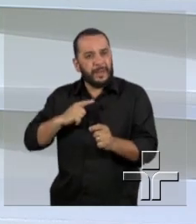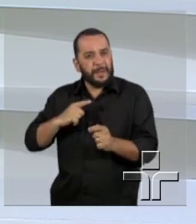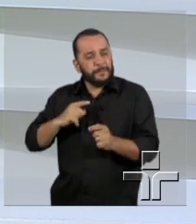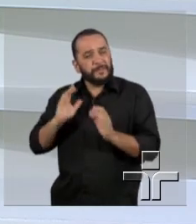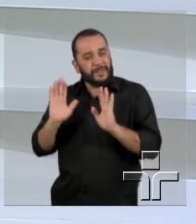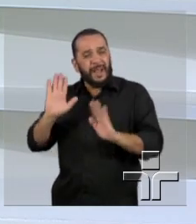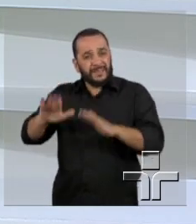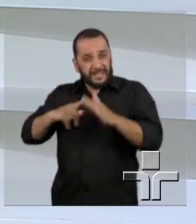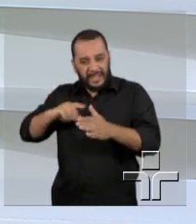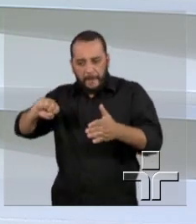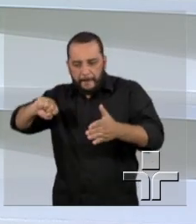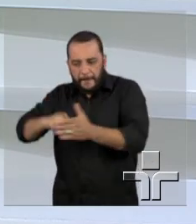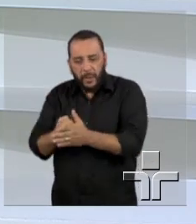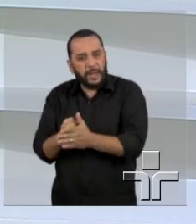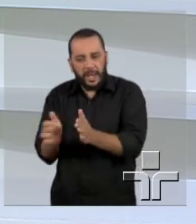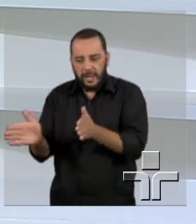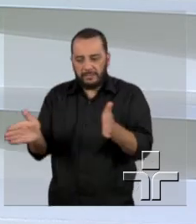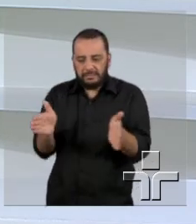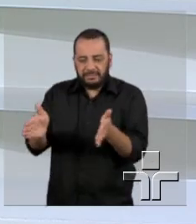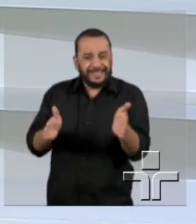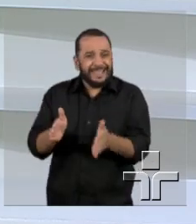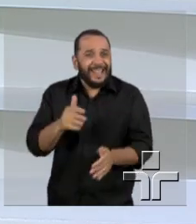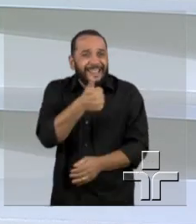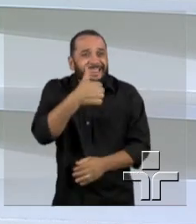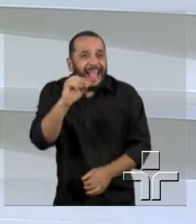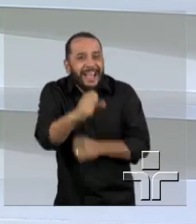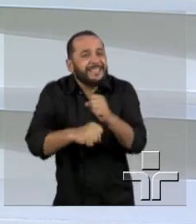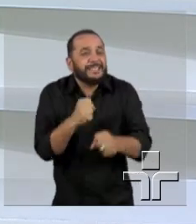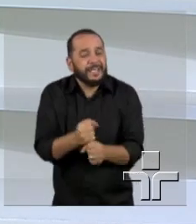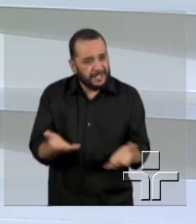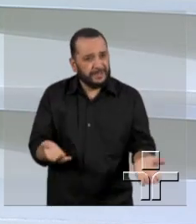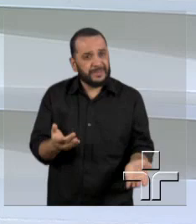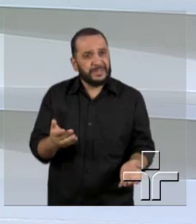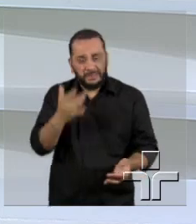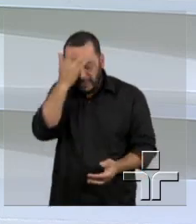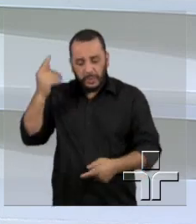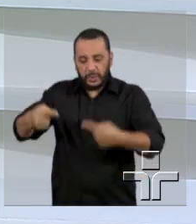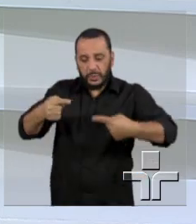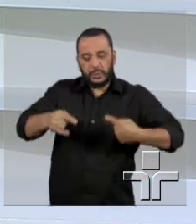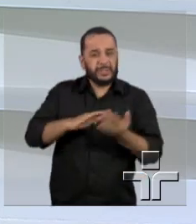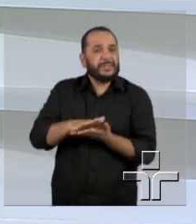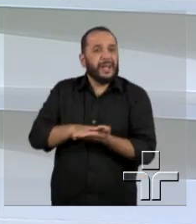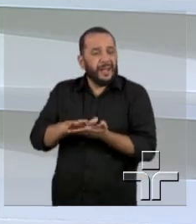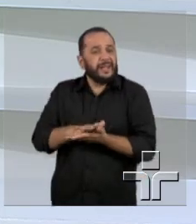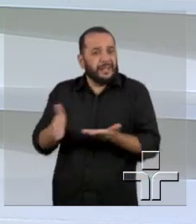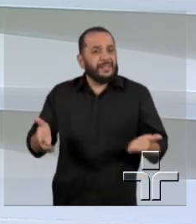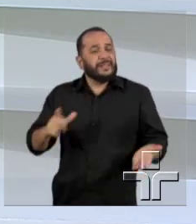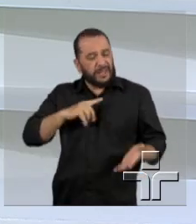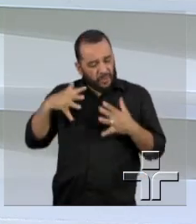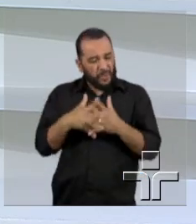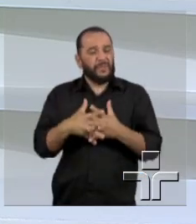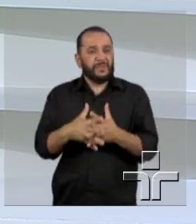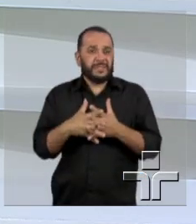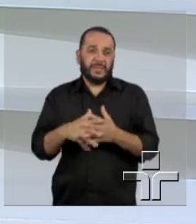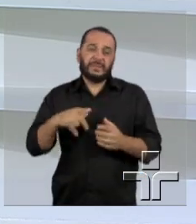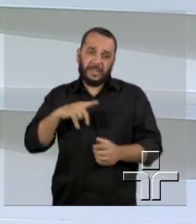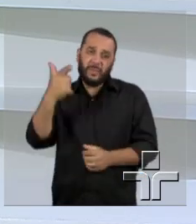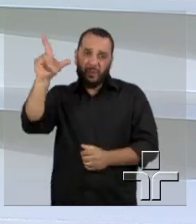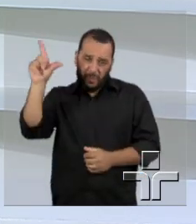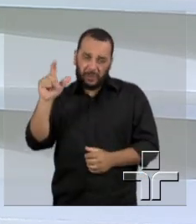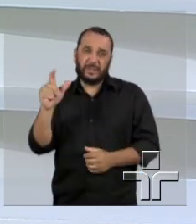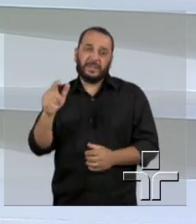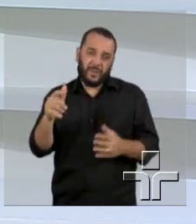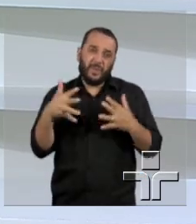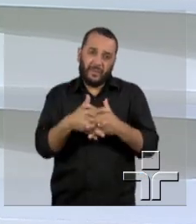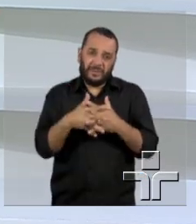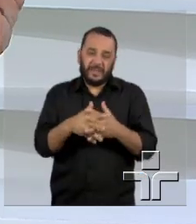e ninguém discute. E eu acho que essa confusão é uma das confusões. Outra das confusões, aí me perdoe a doutora